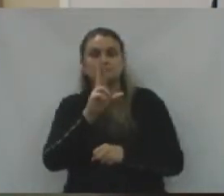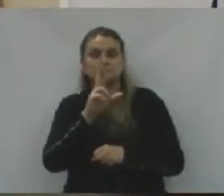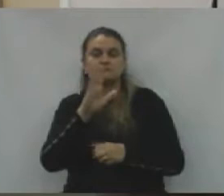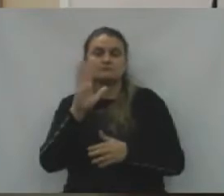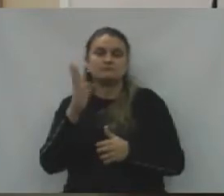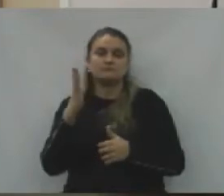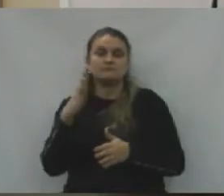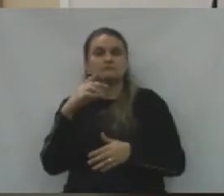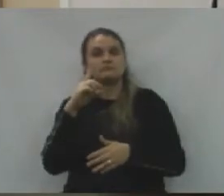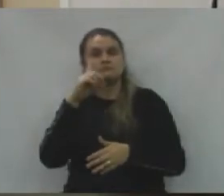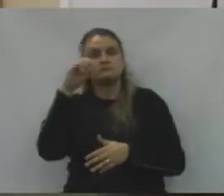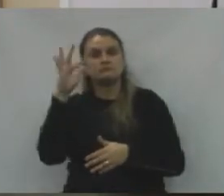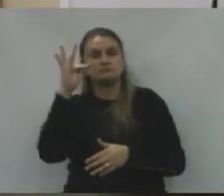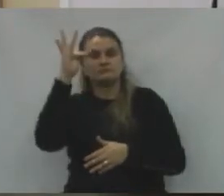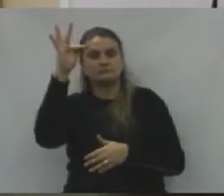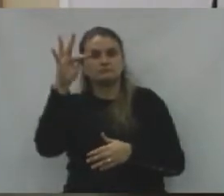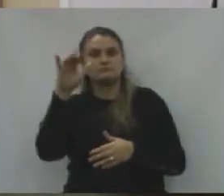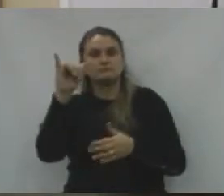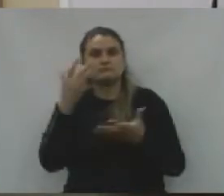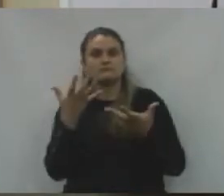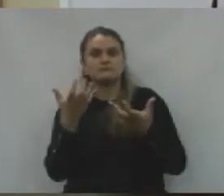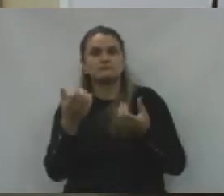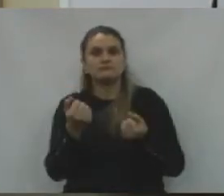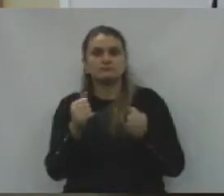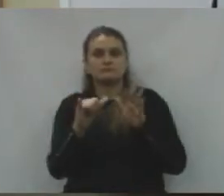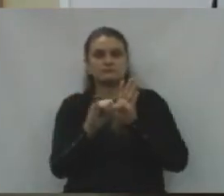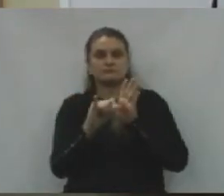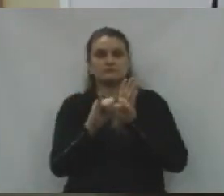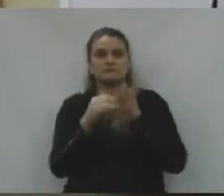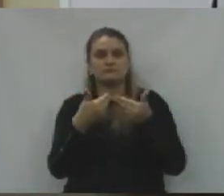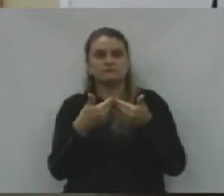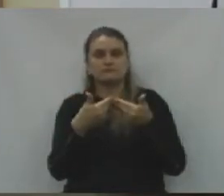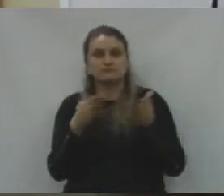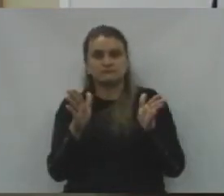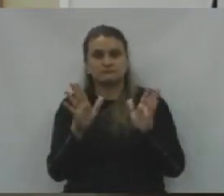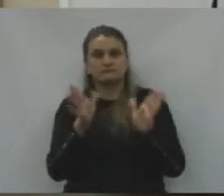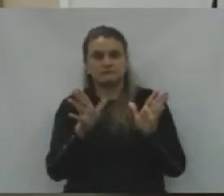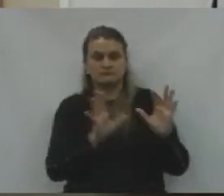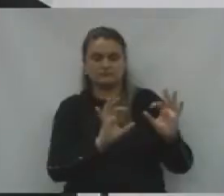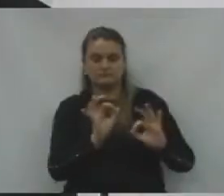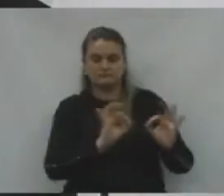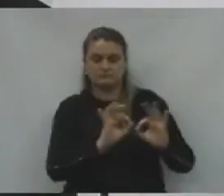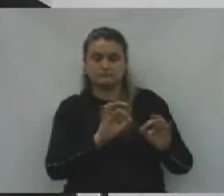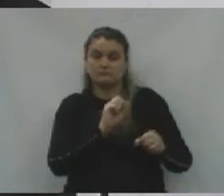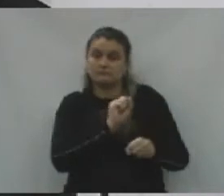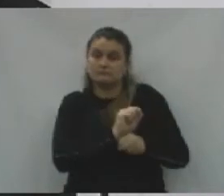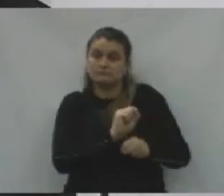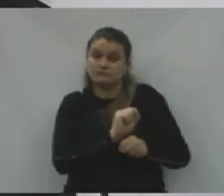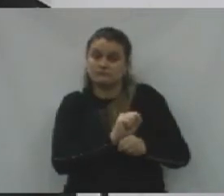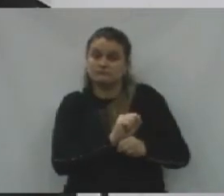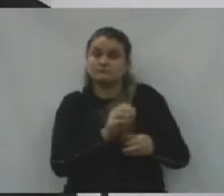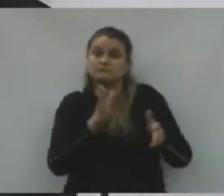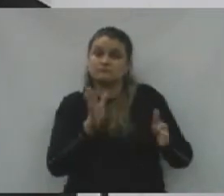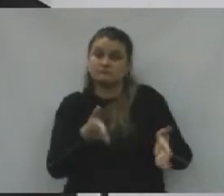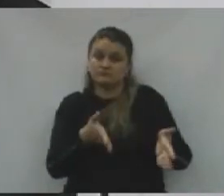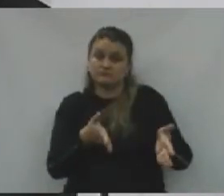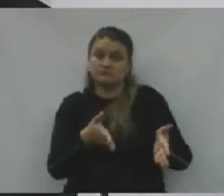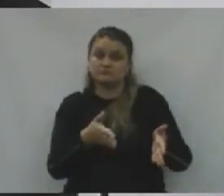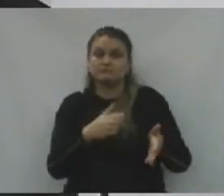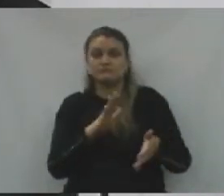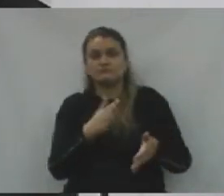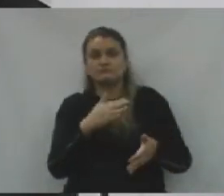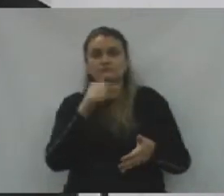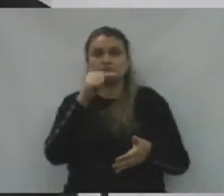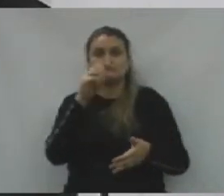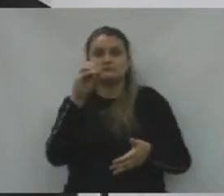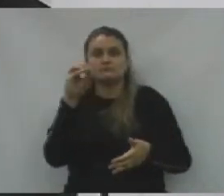resposta, que deve vir nos próximos dias, autorizando a abertura do edital, que já está previamente montado, cai nesse orçamento